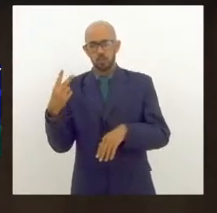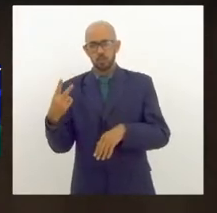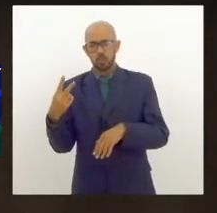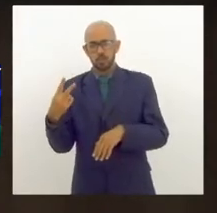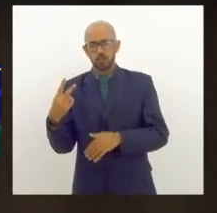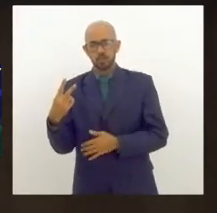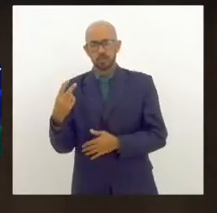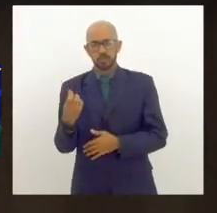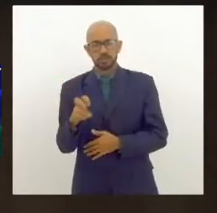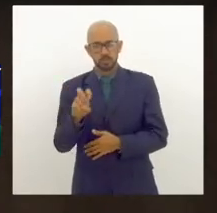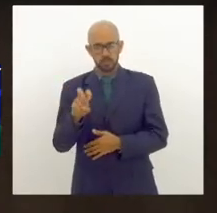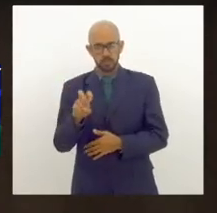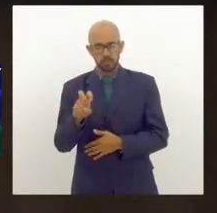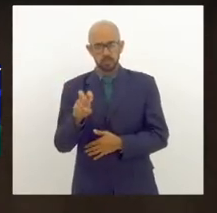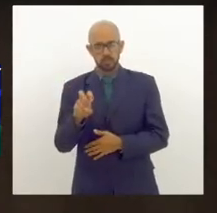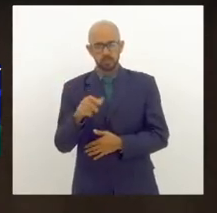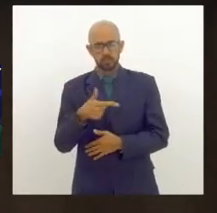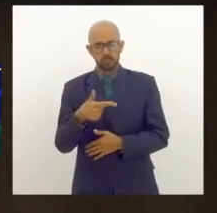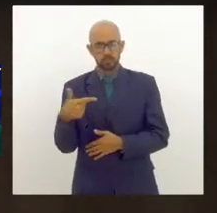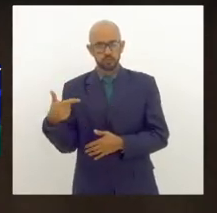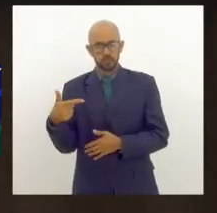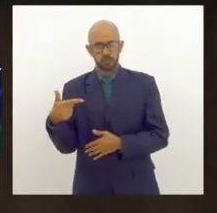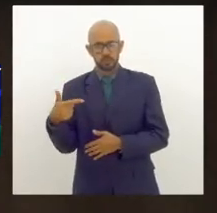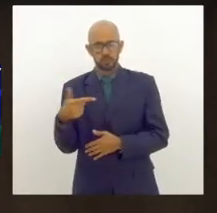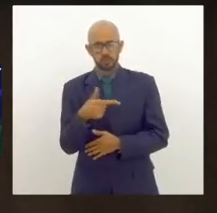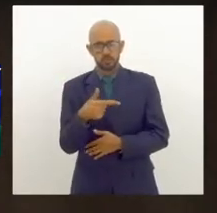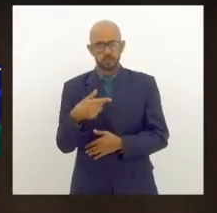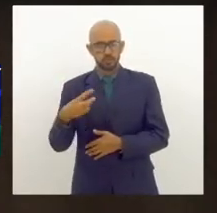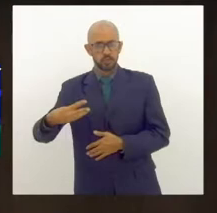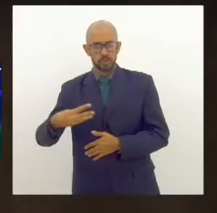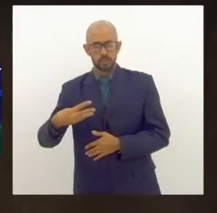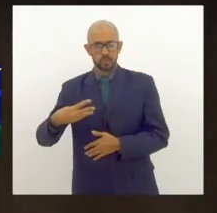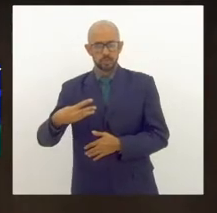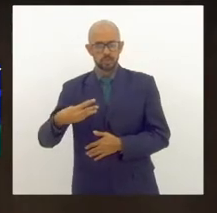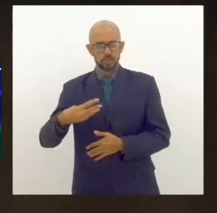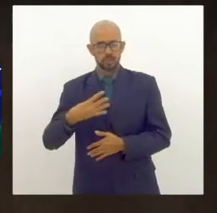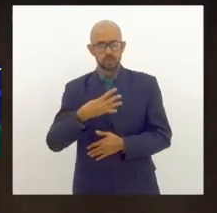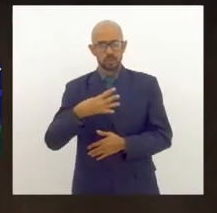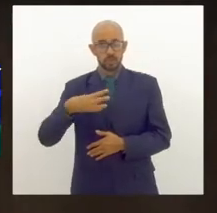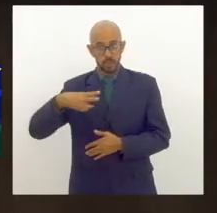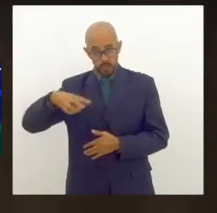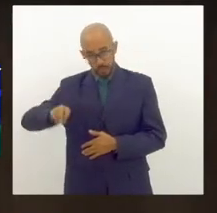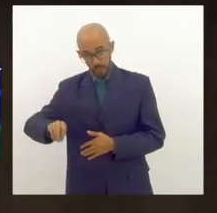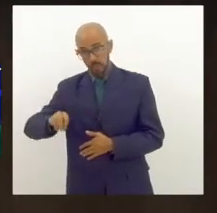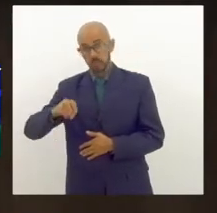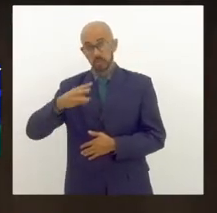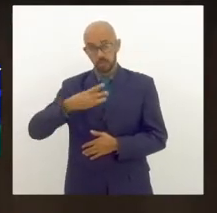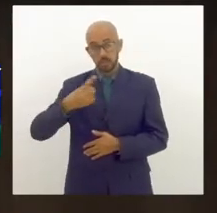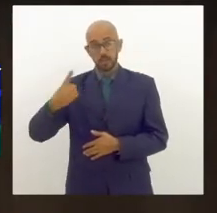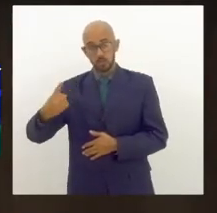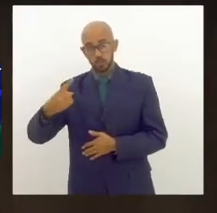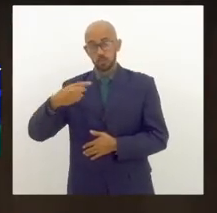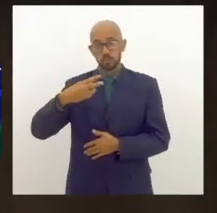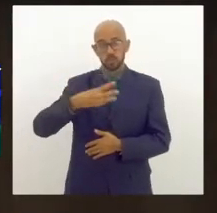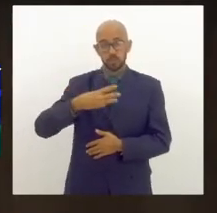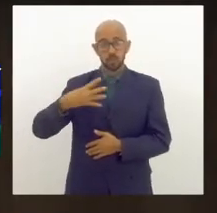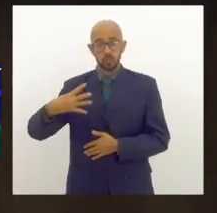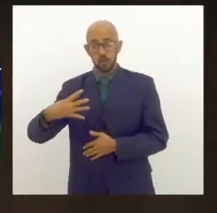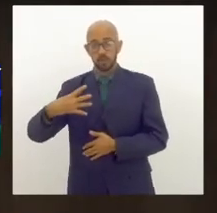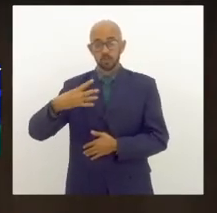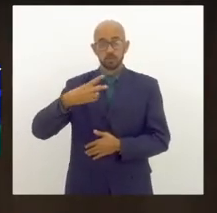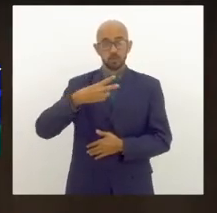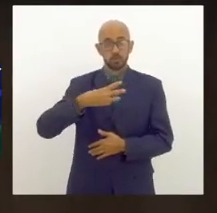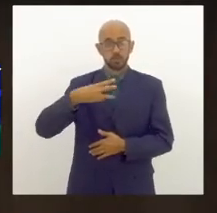1, 2, 5, 22, 23, 30, 31,